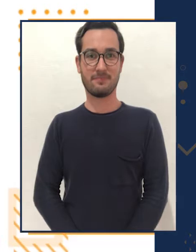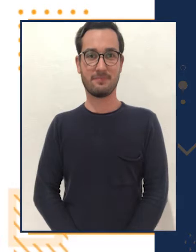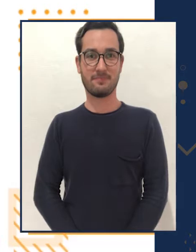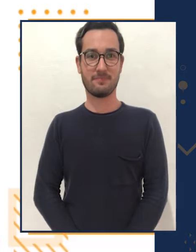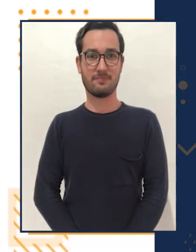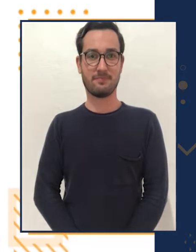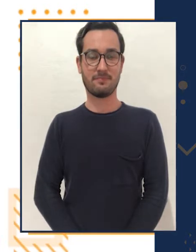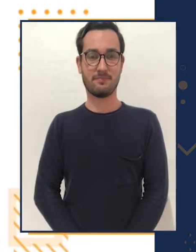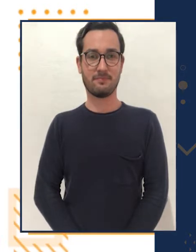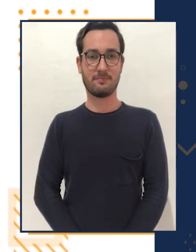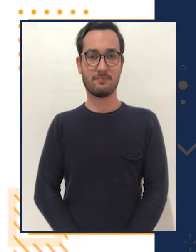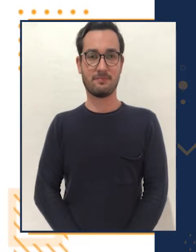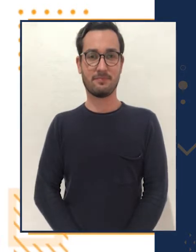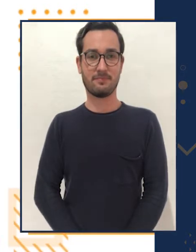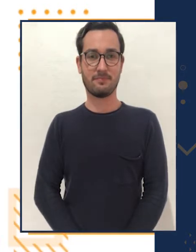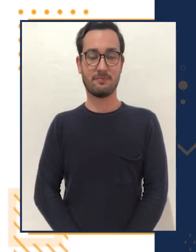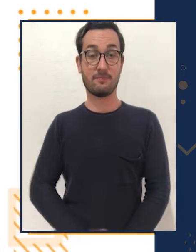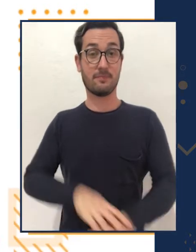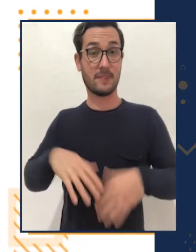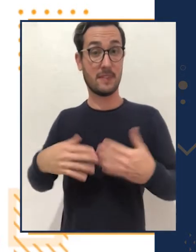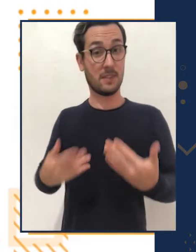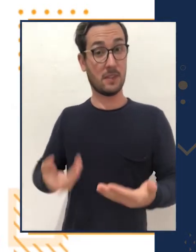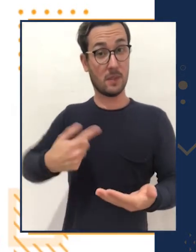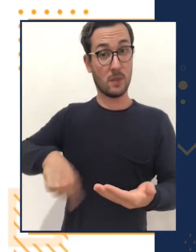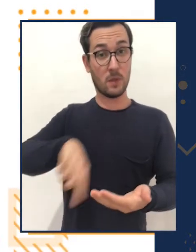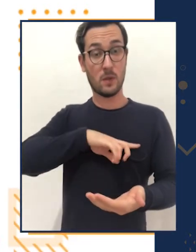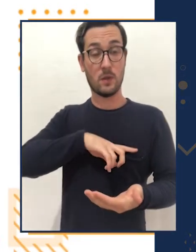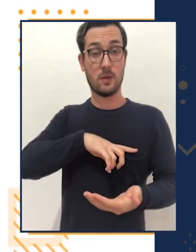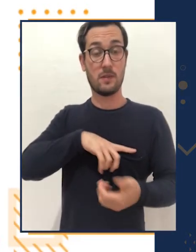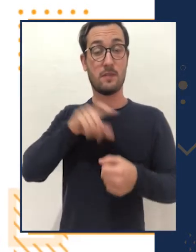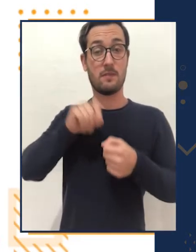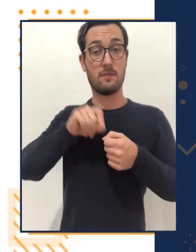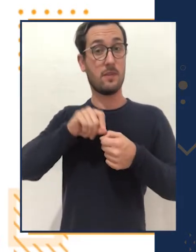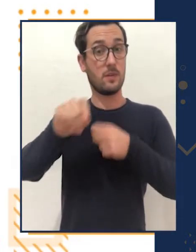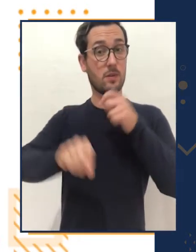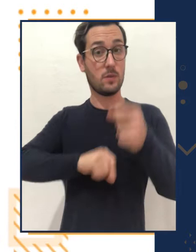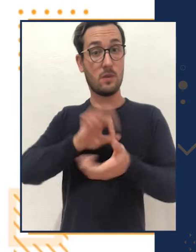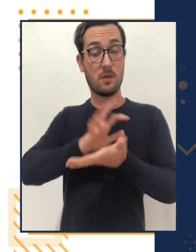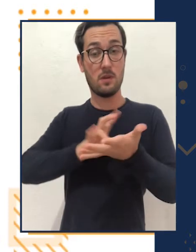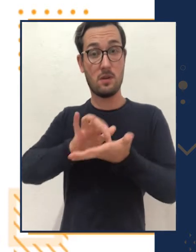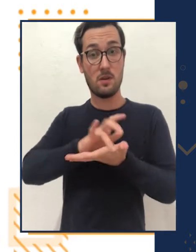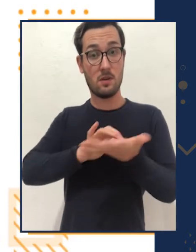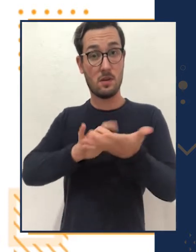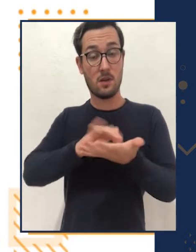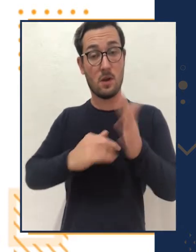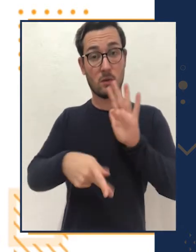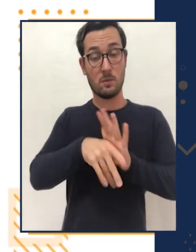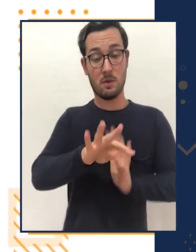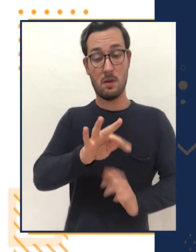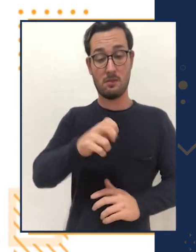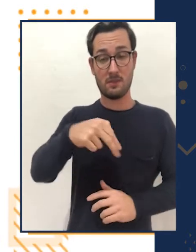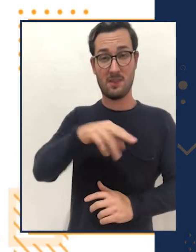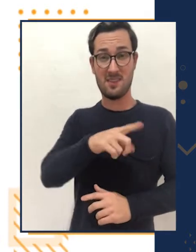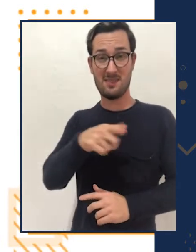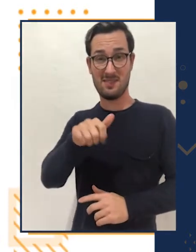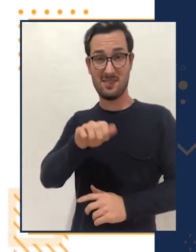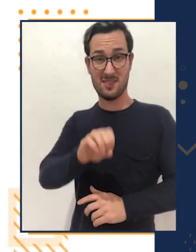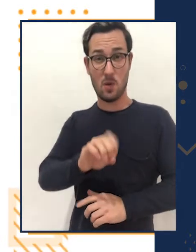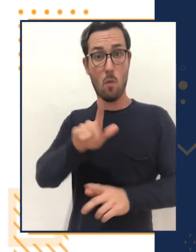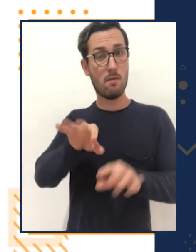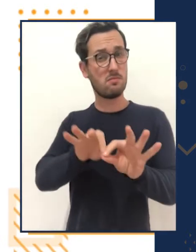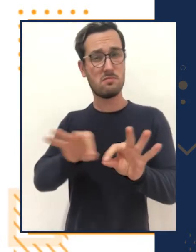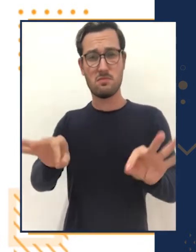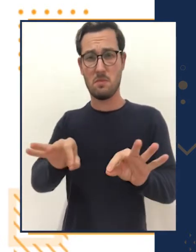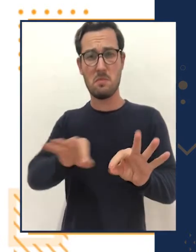que a tensão sobre um resistor qualquer vai ser o quê? A tensão da fonte vezes a resistência desse resistor